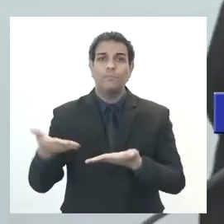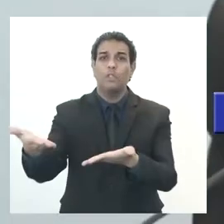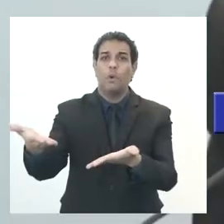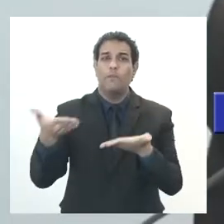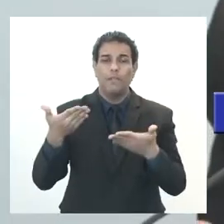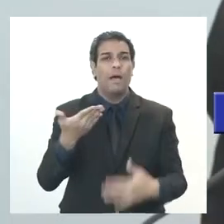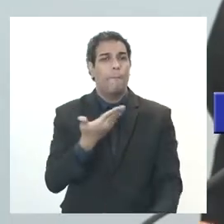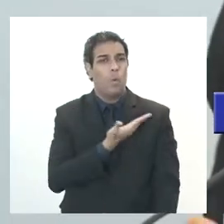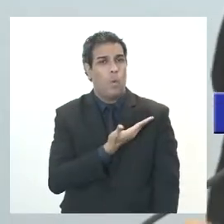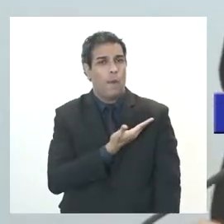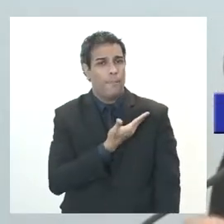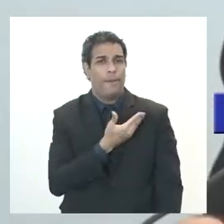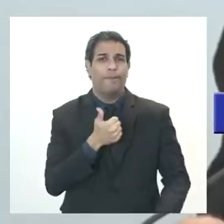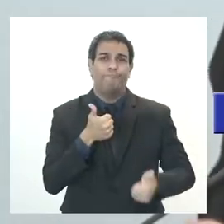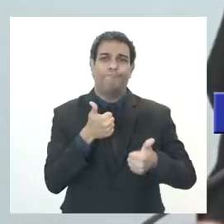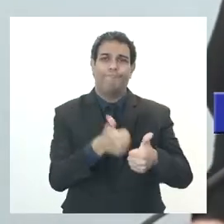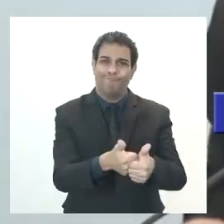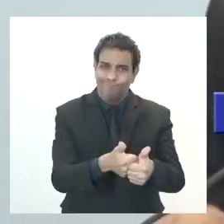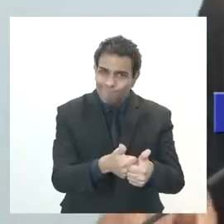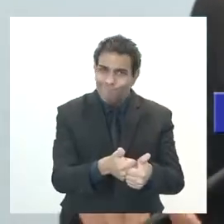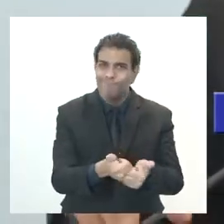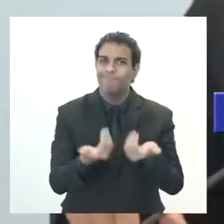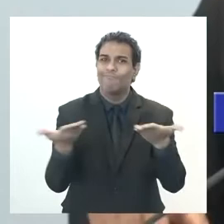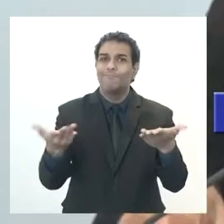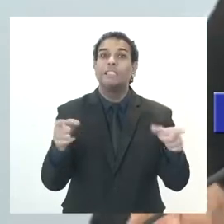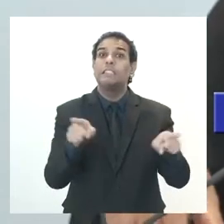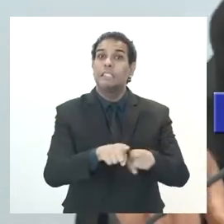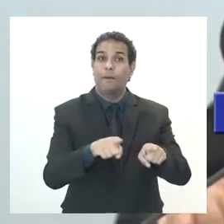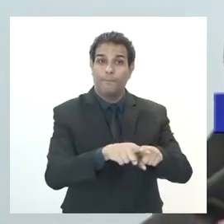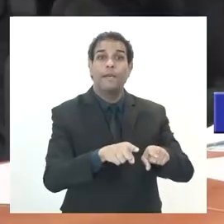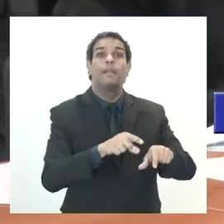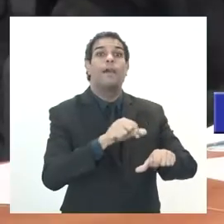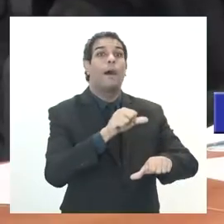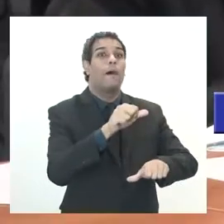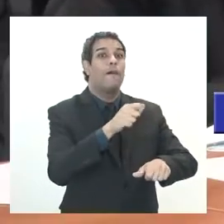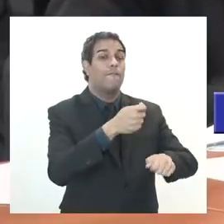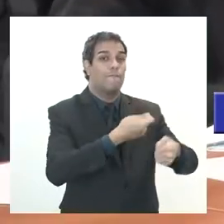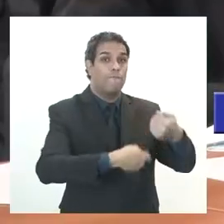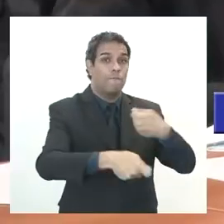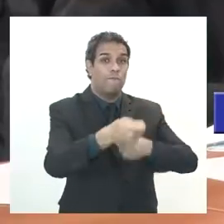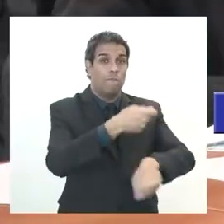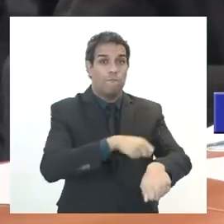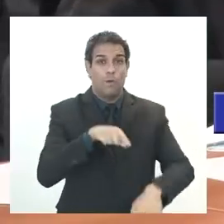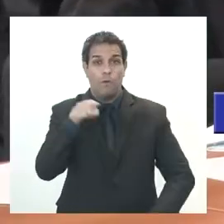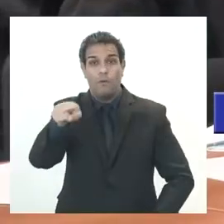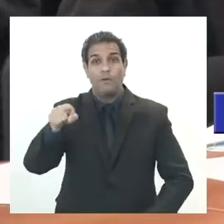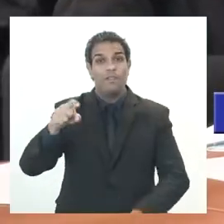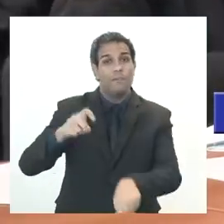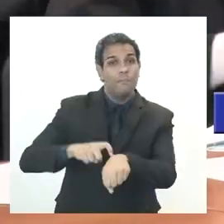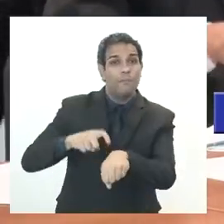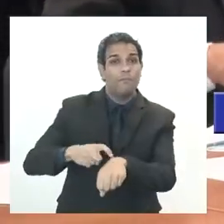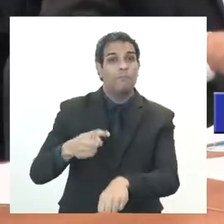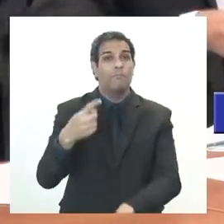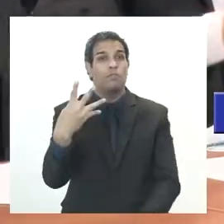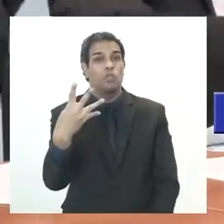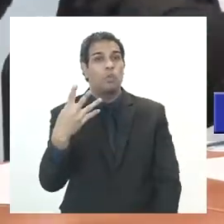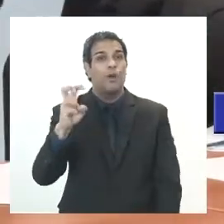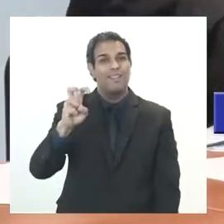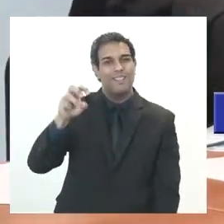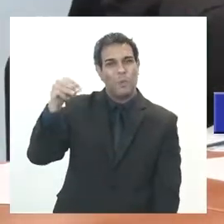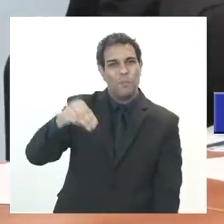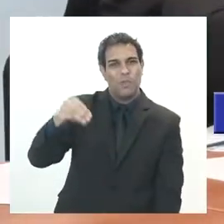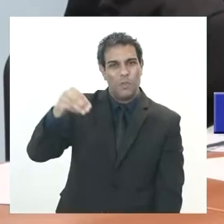amigo o tema é a reforma adminis se você tem que ter quatro minutos e mais cinco pedindo